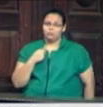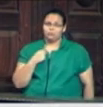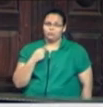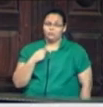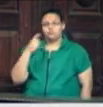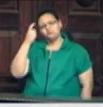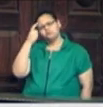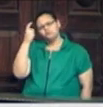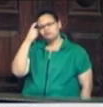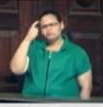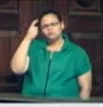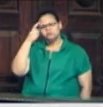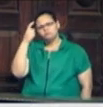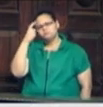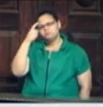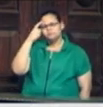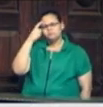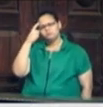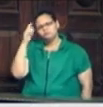pensei,